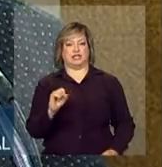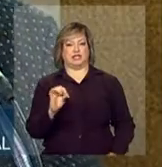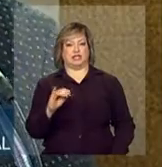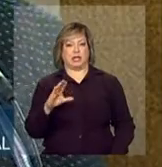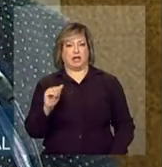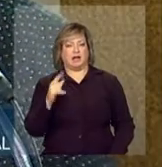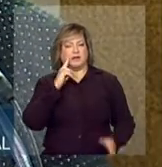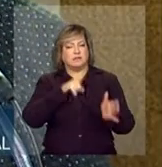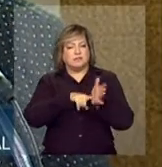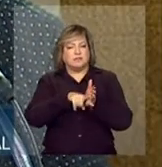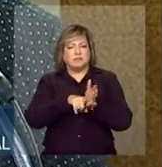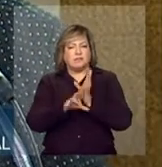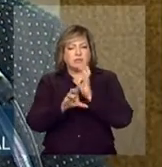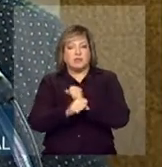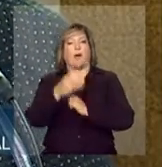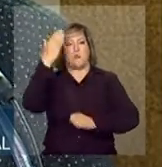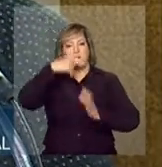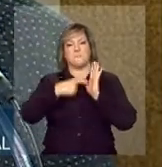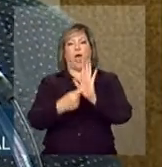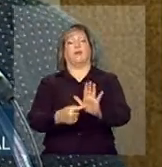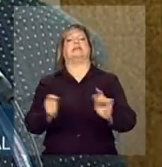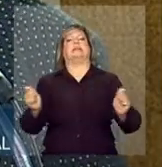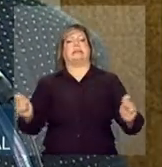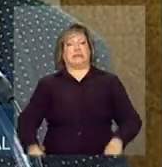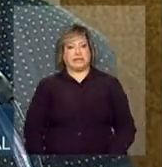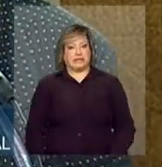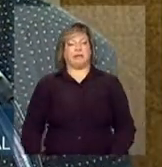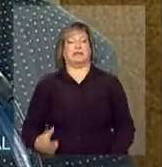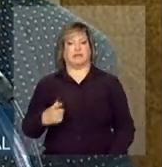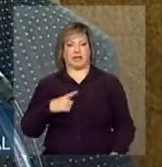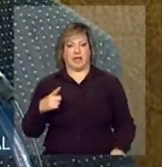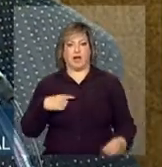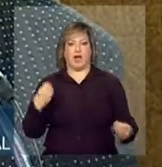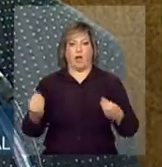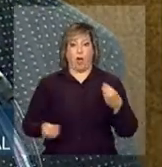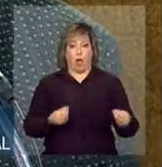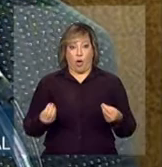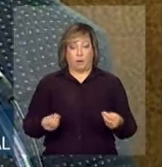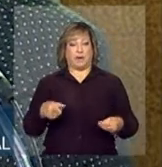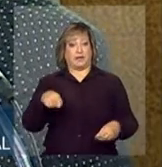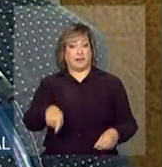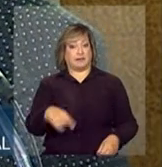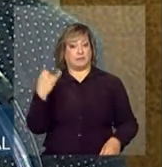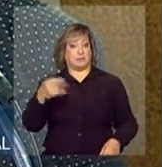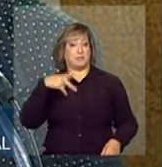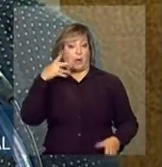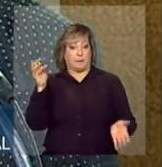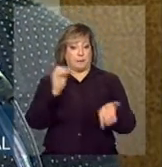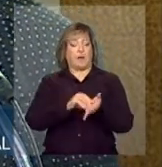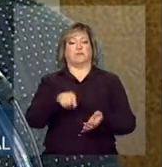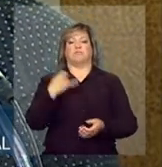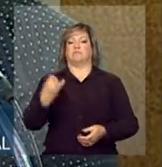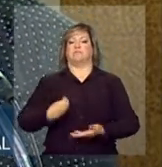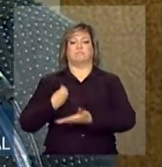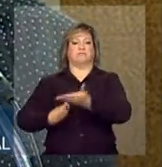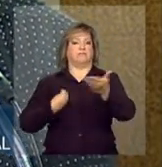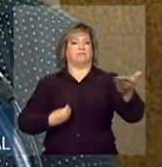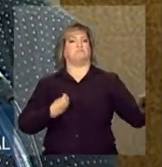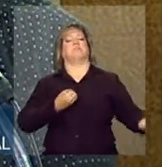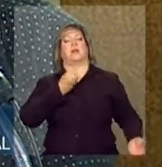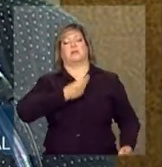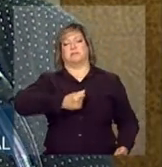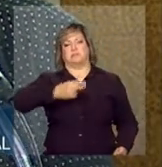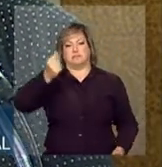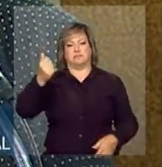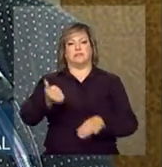ideias, já temos como comprovar o impacto da construção dessas políticas na vida das pessoas, e, em